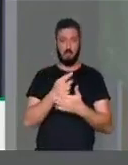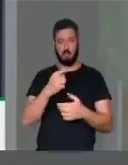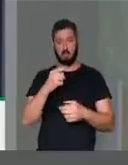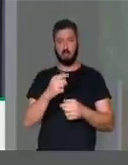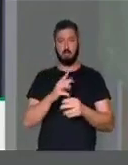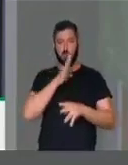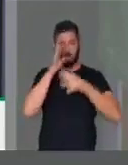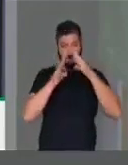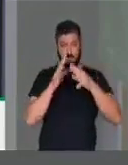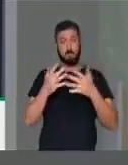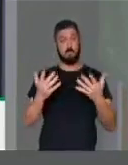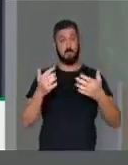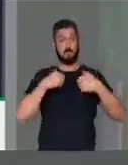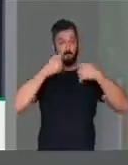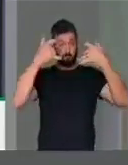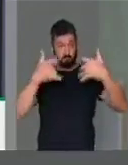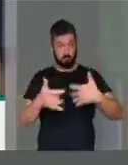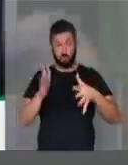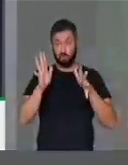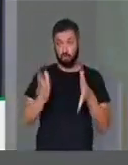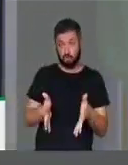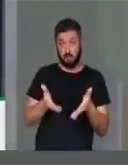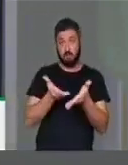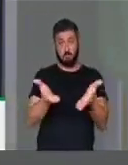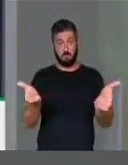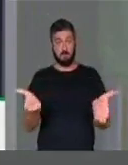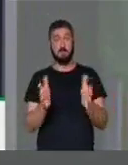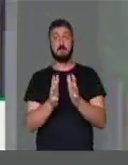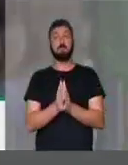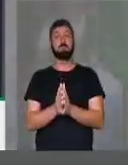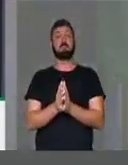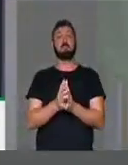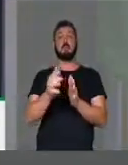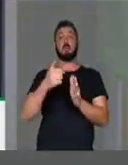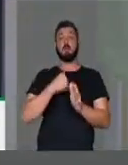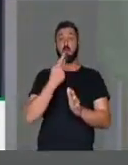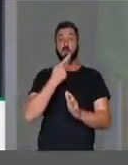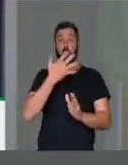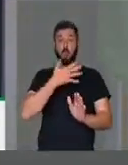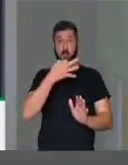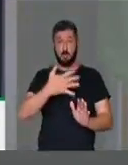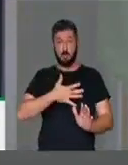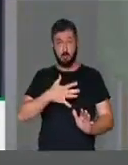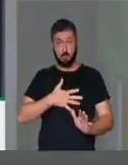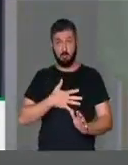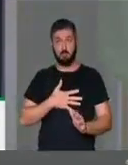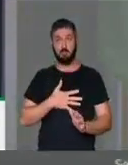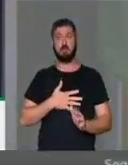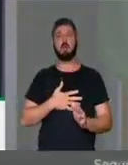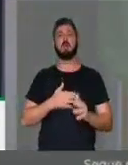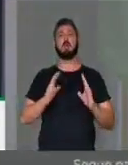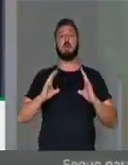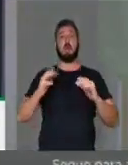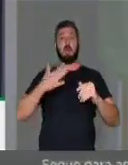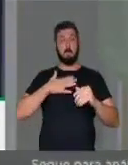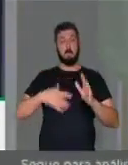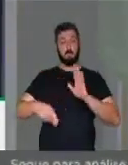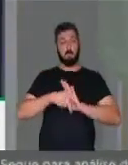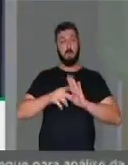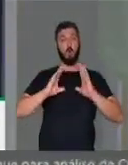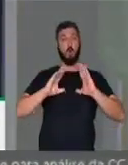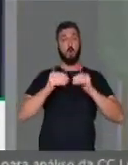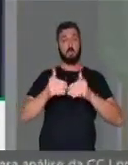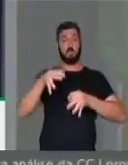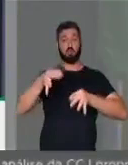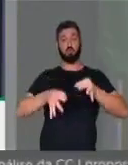senhor presidente, senhores deputados e senhoras deputadas, manifesto-me pela Comissão de Constituição